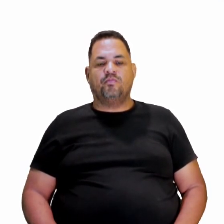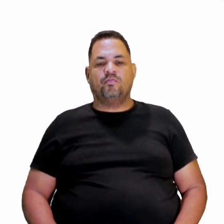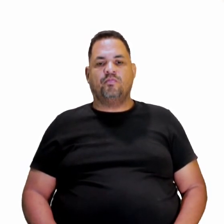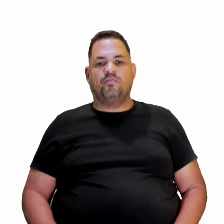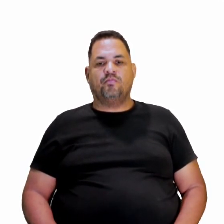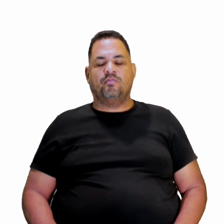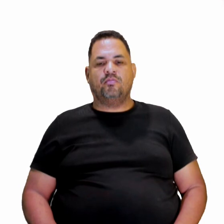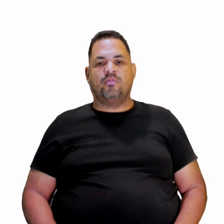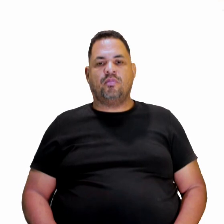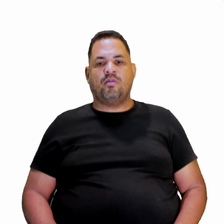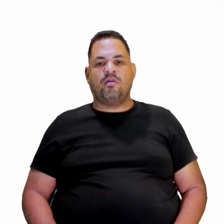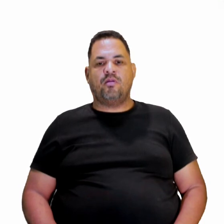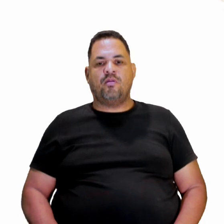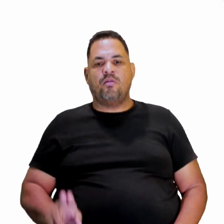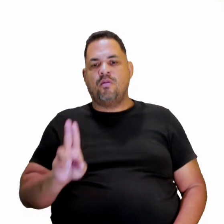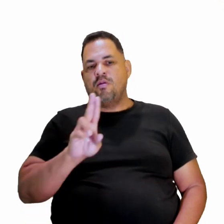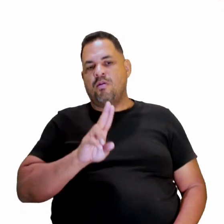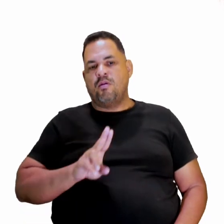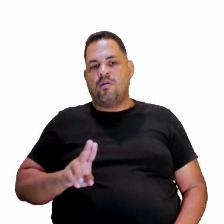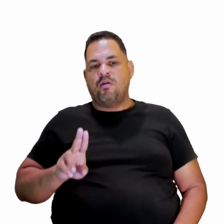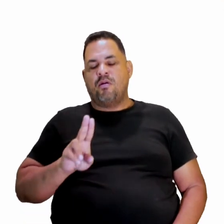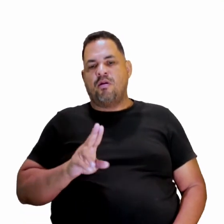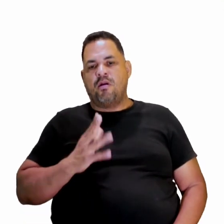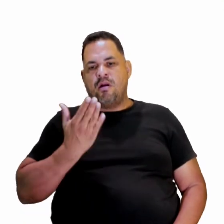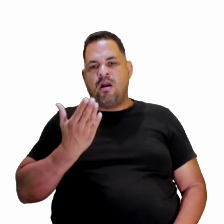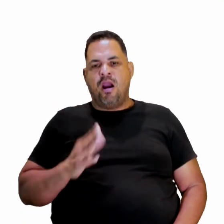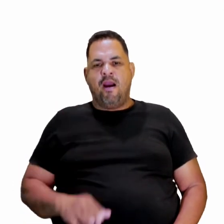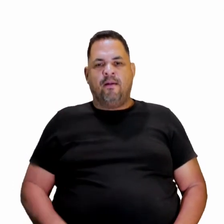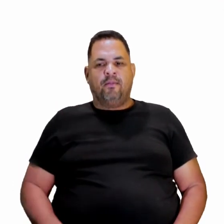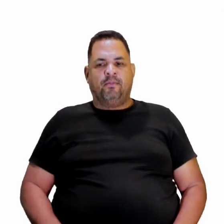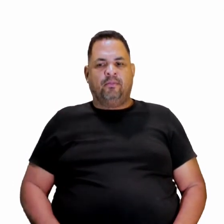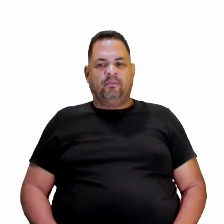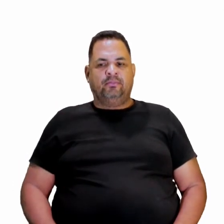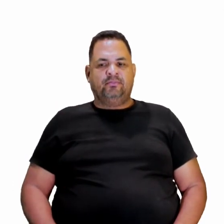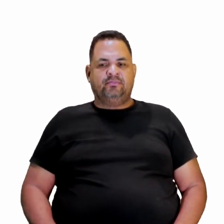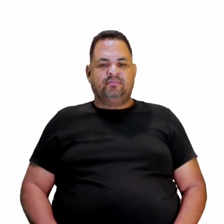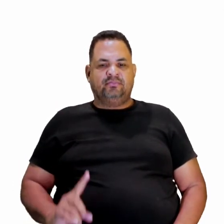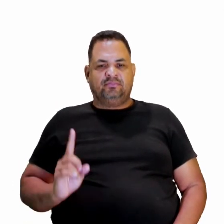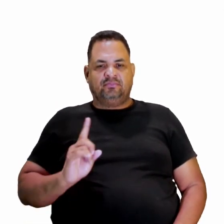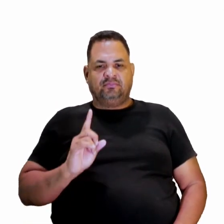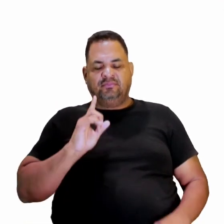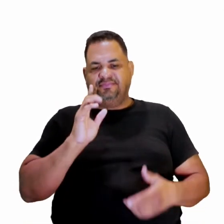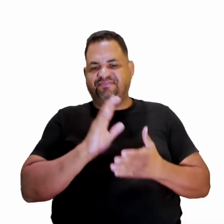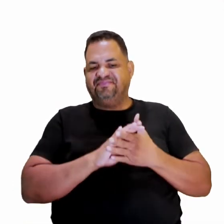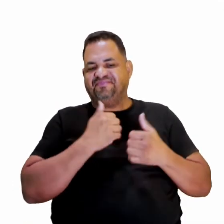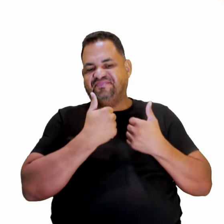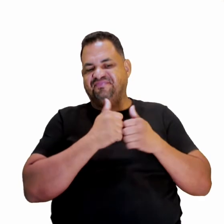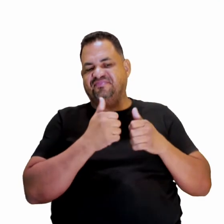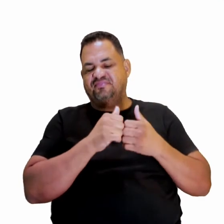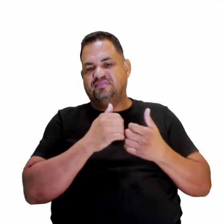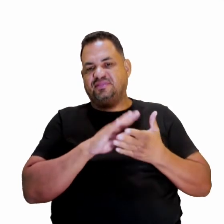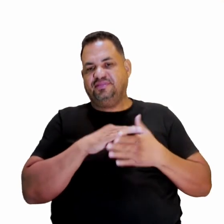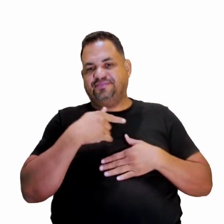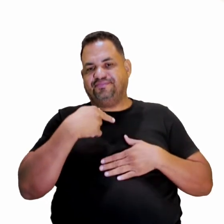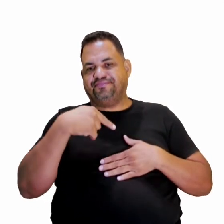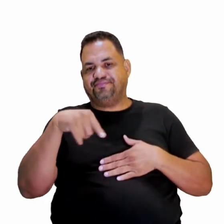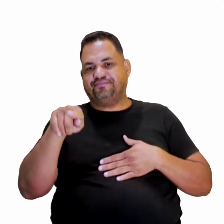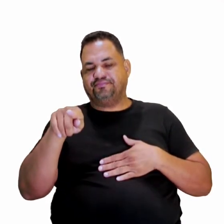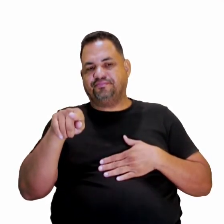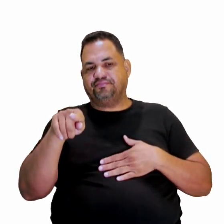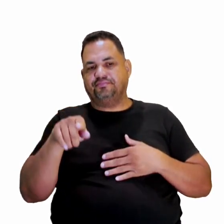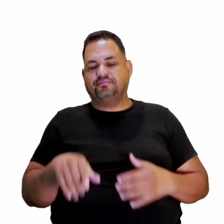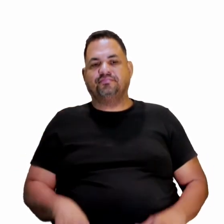train. Ou seja, aqui eu uso a mesma questão. Ele não foi ao trabalho de ônibus, ele foi, só que aqui na afirmativa,